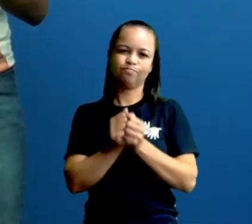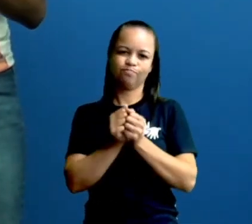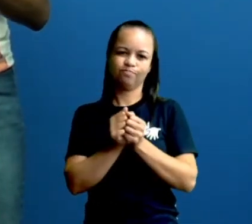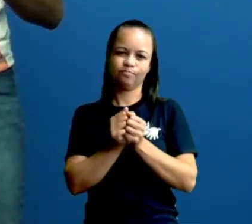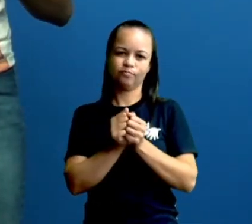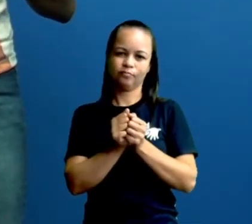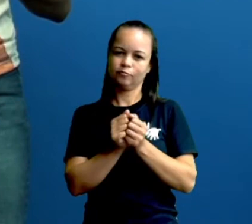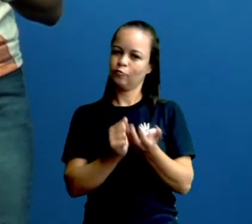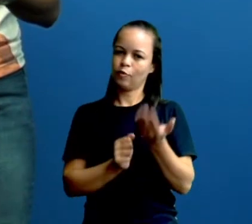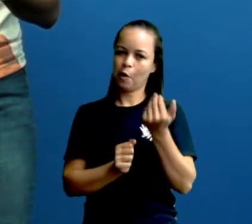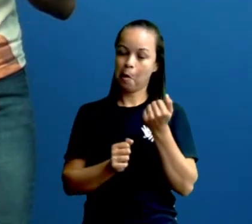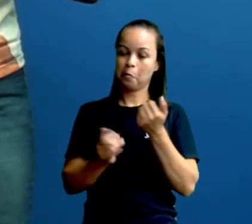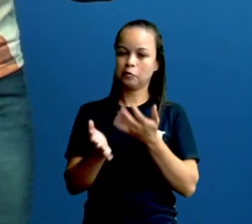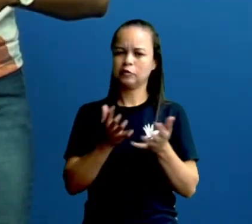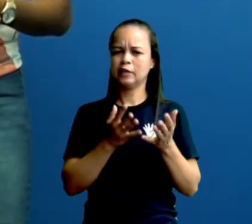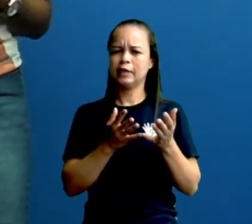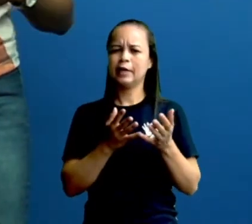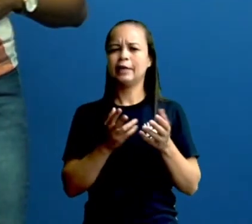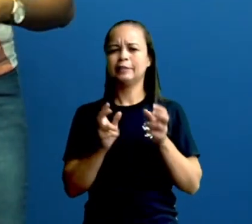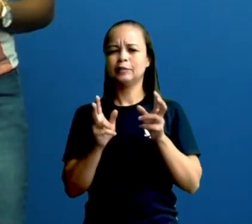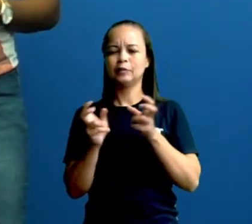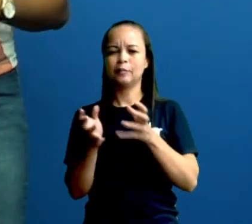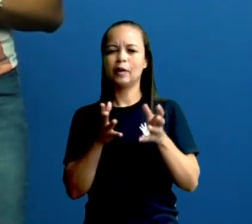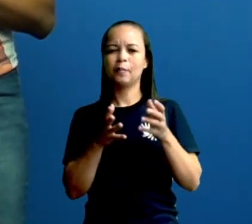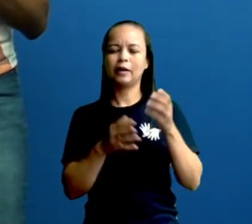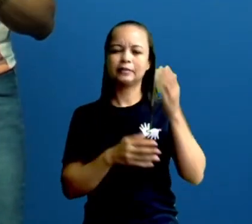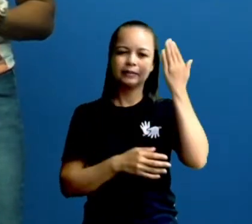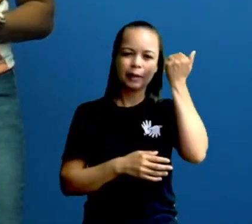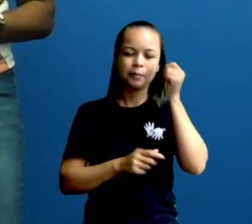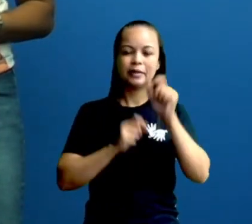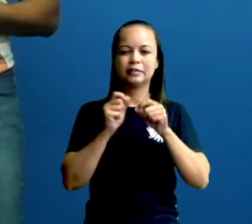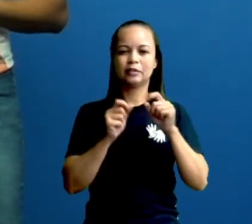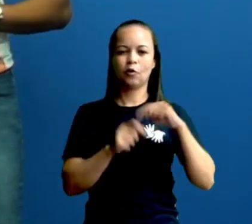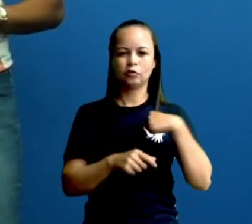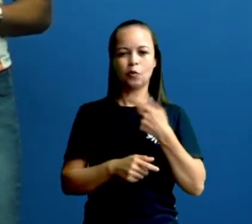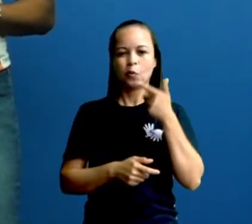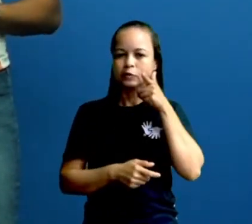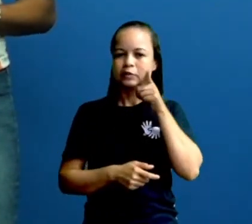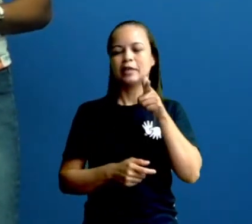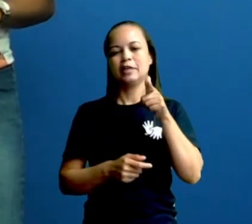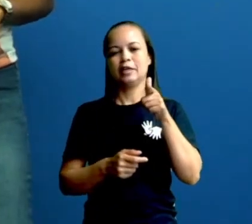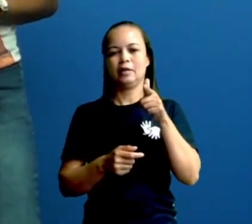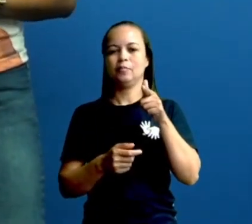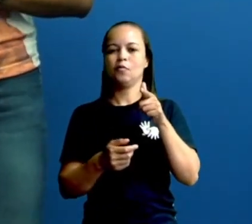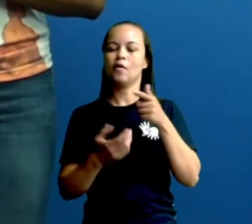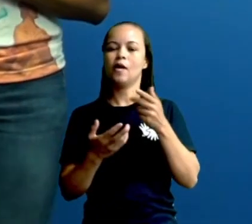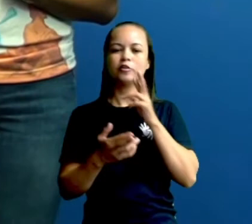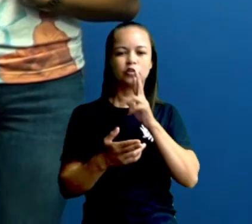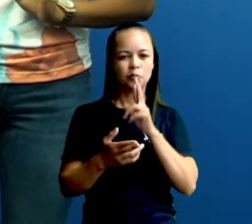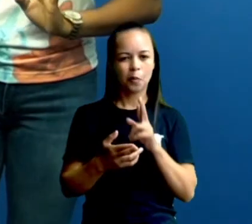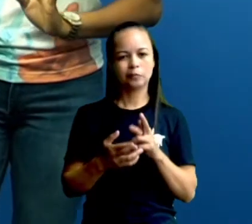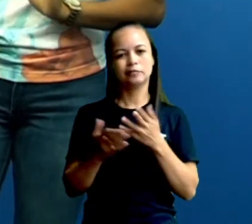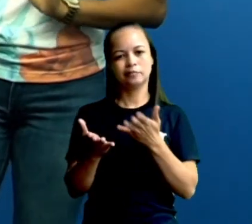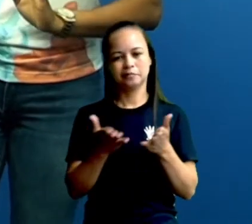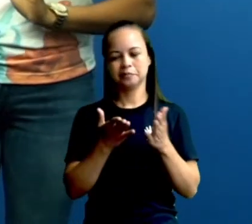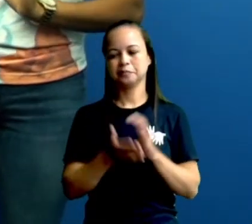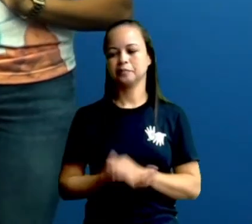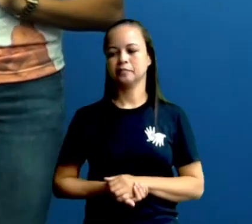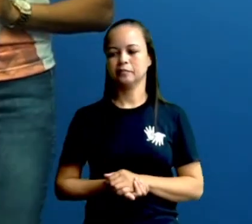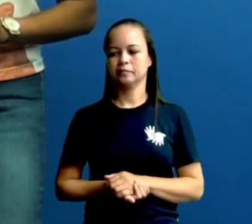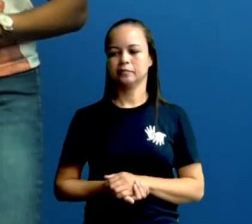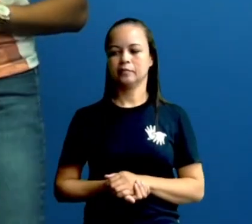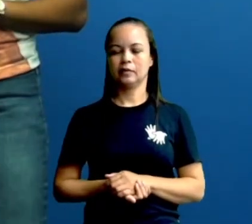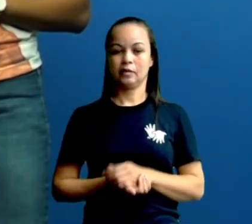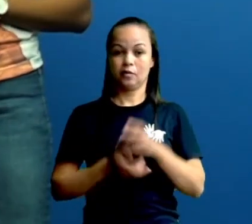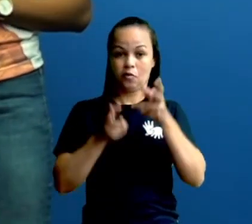É isso mesmo, a situação para a gente ver se a gente consegue desenrolar juntinhos. Let's go? Bom,